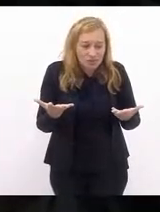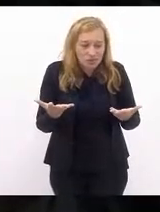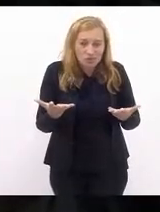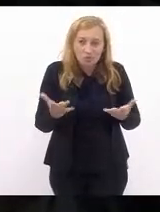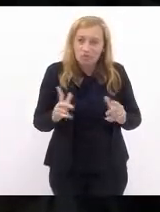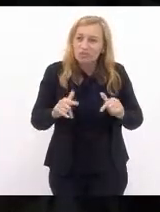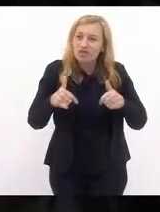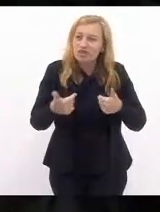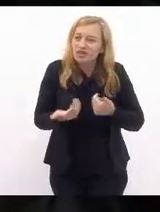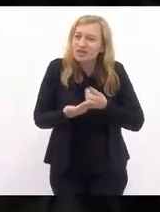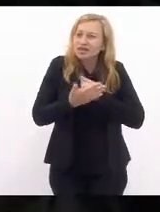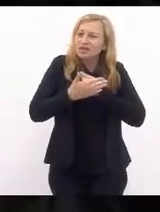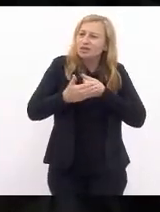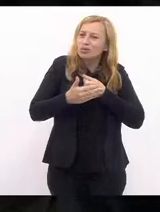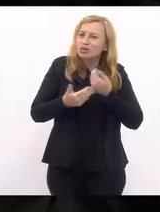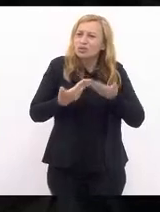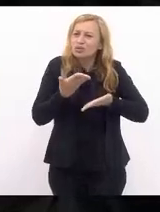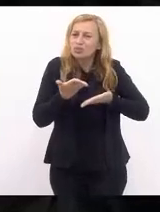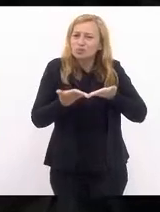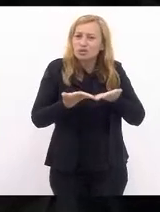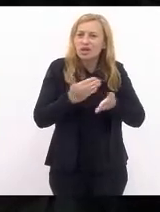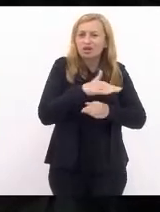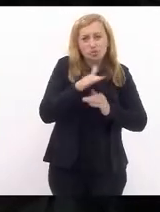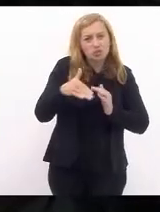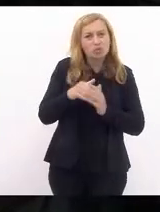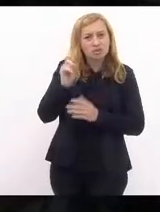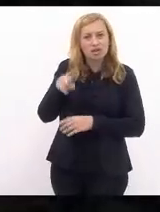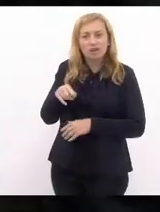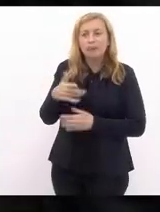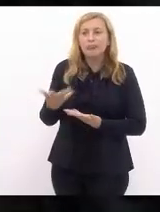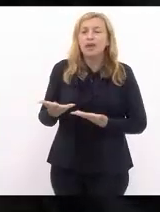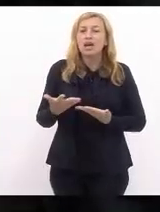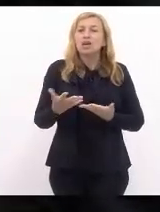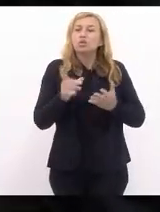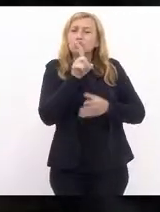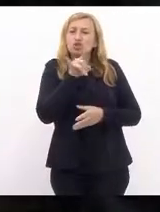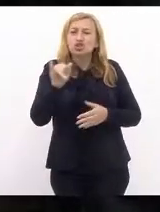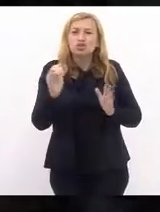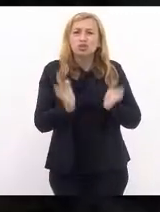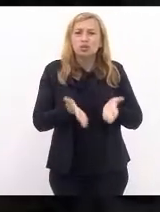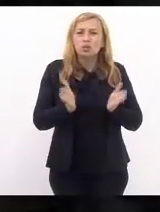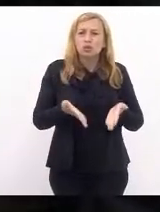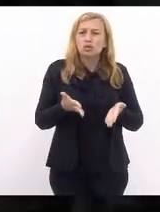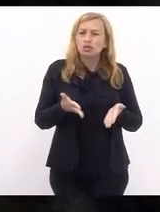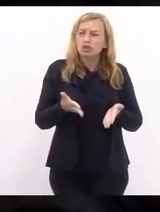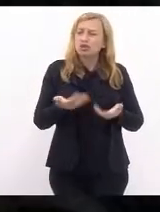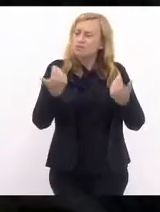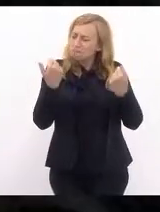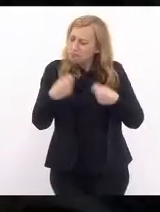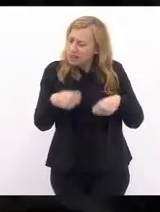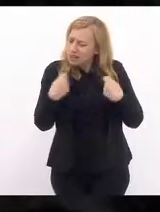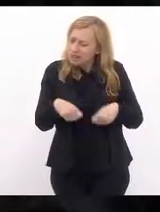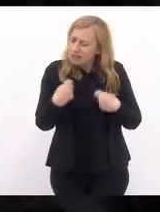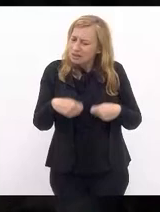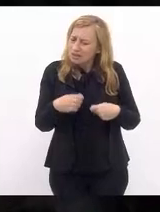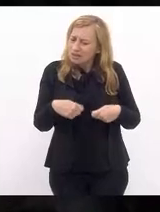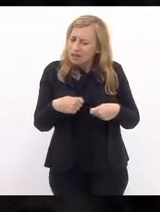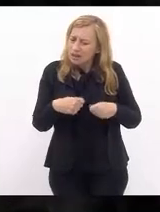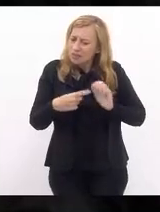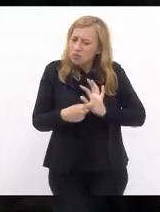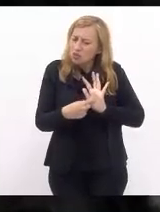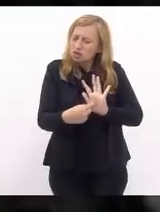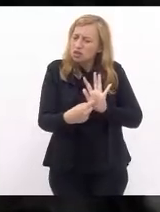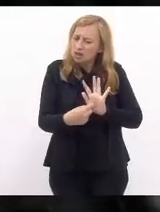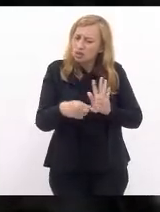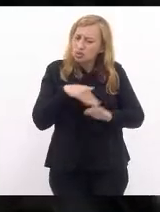forma muito carinhosa né de tratarmos uns aos outros a data de hoje a gente precisa é é